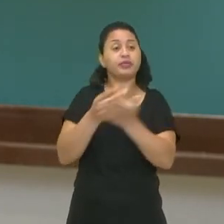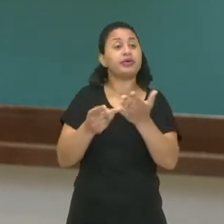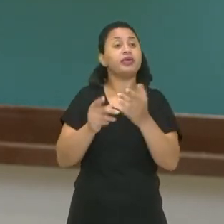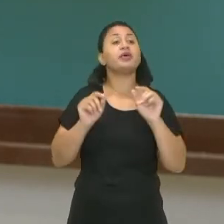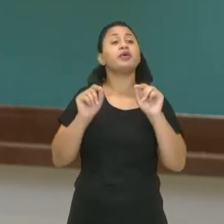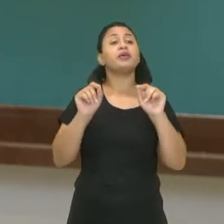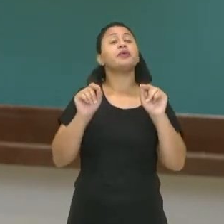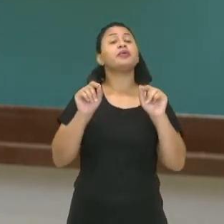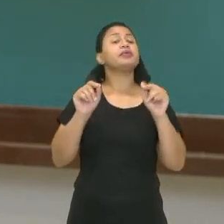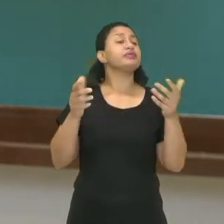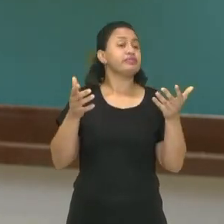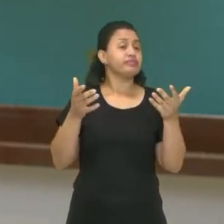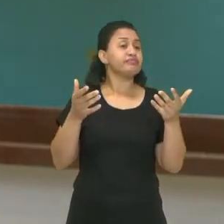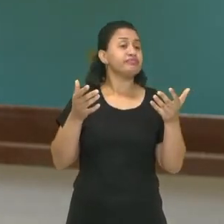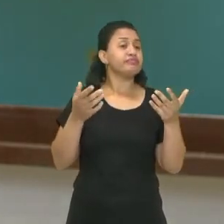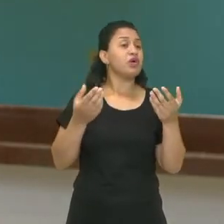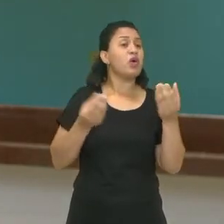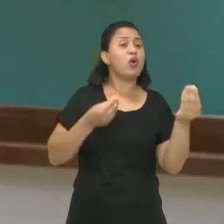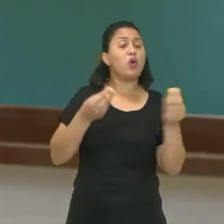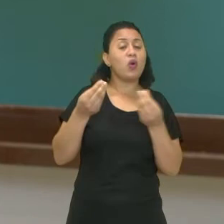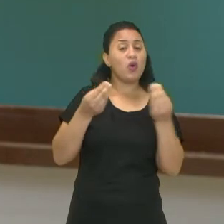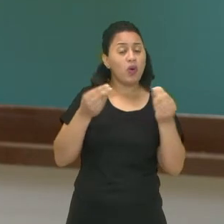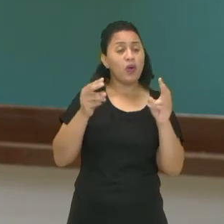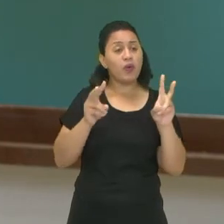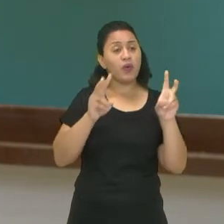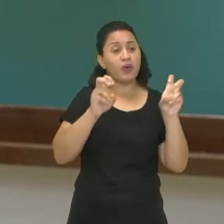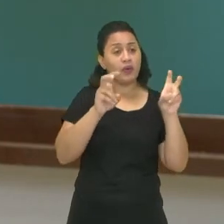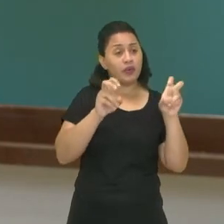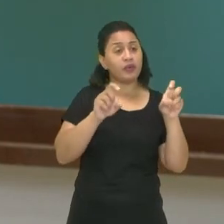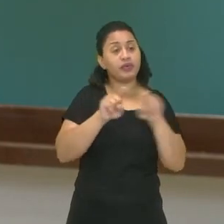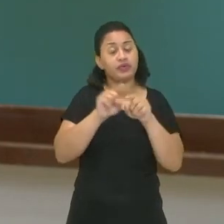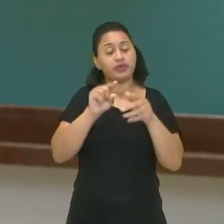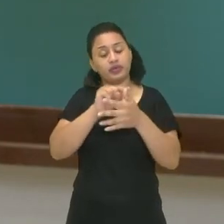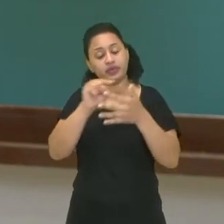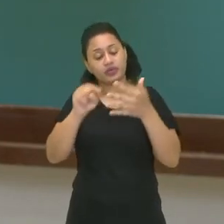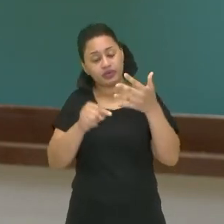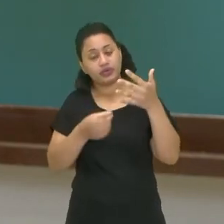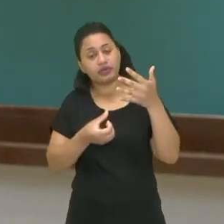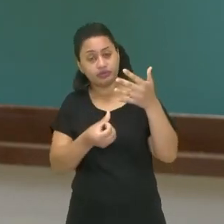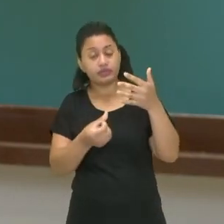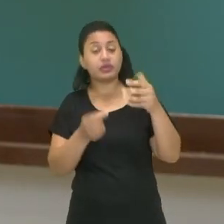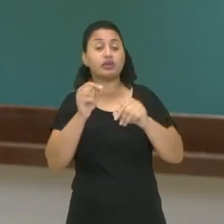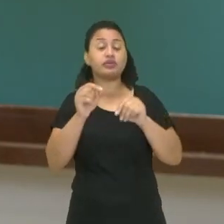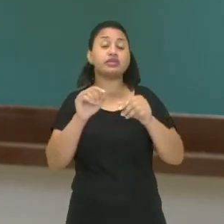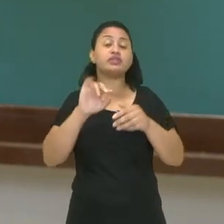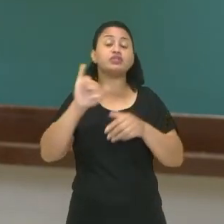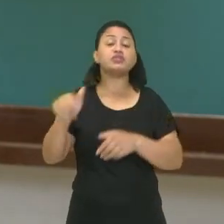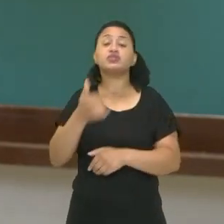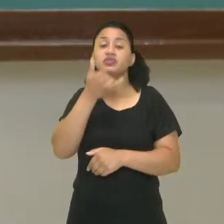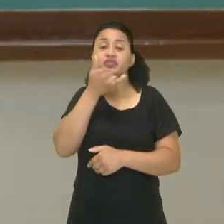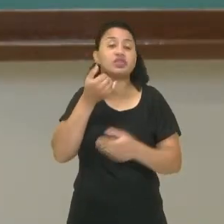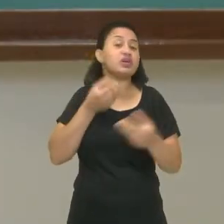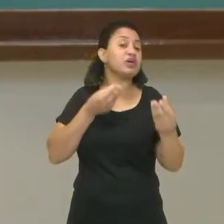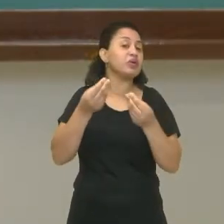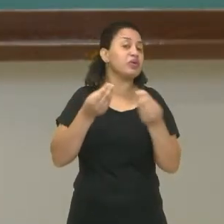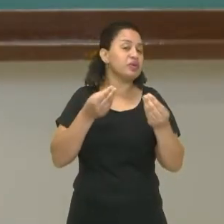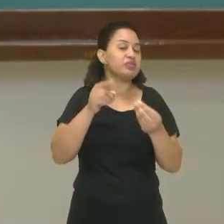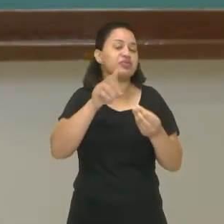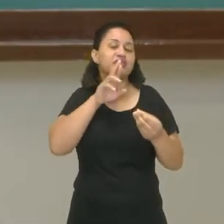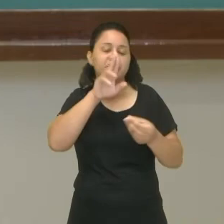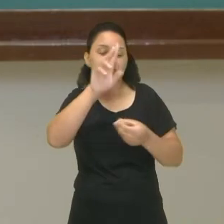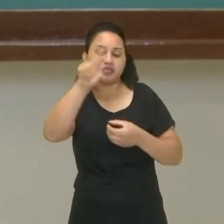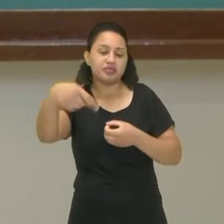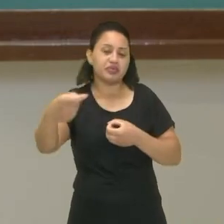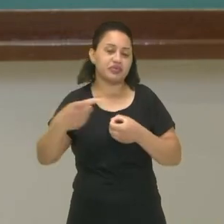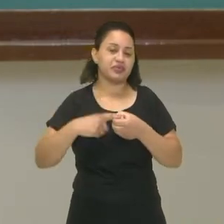saber de você como o título e os seis primeiros justificam essa primeira parte. Faz aí